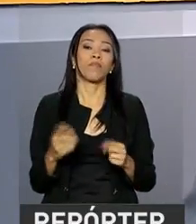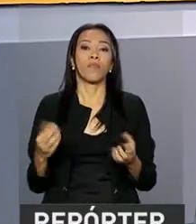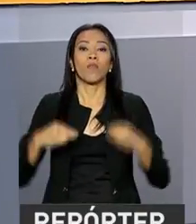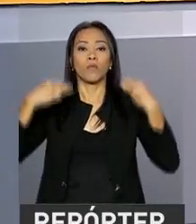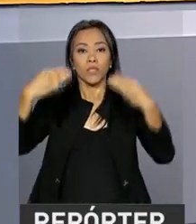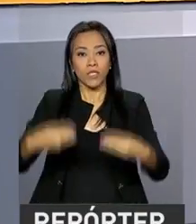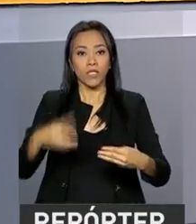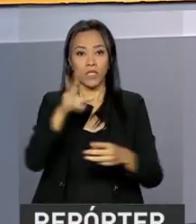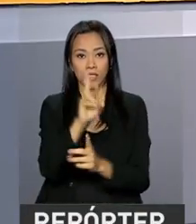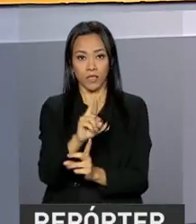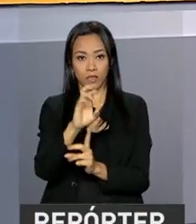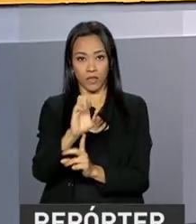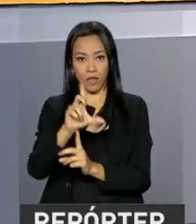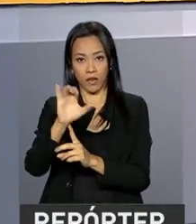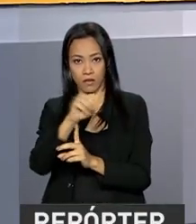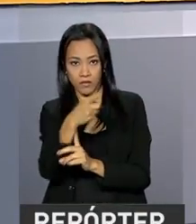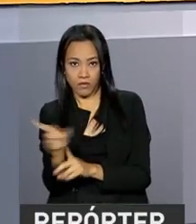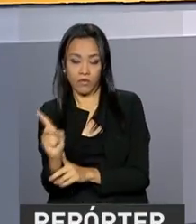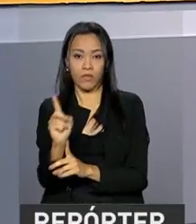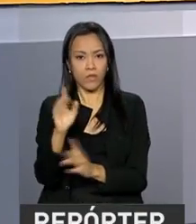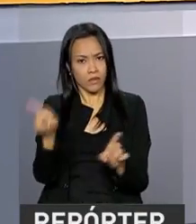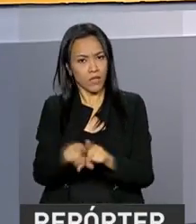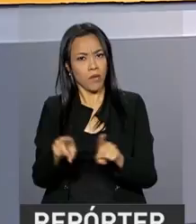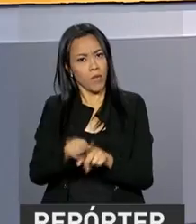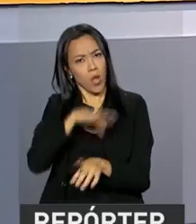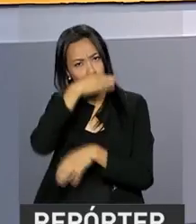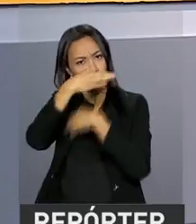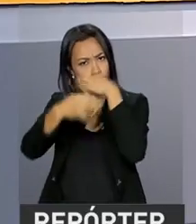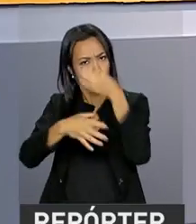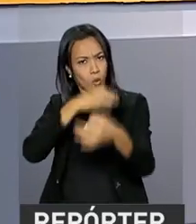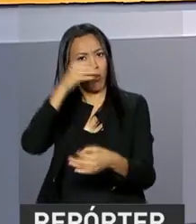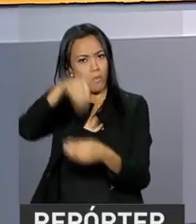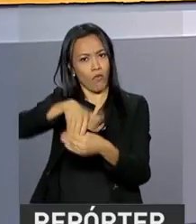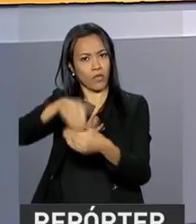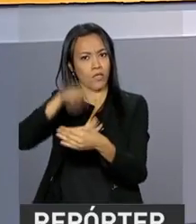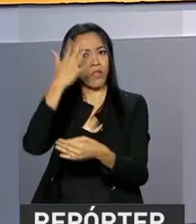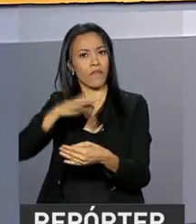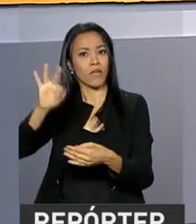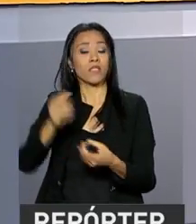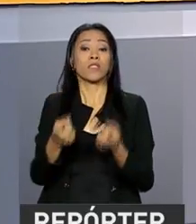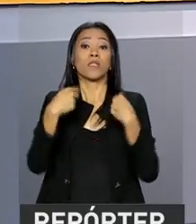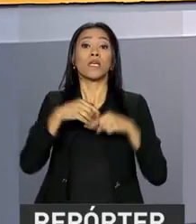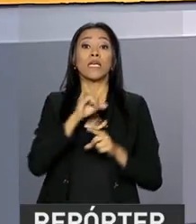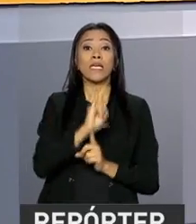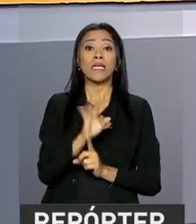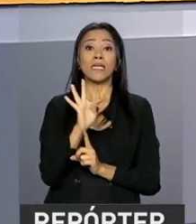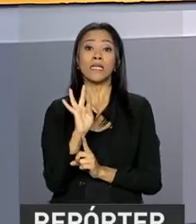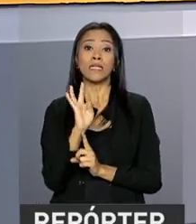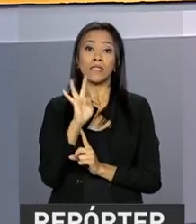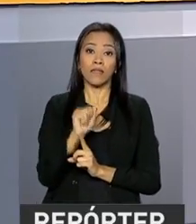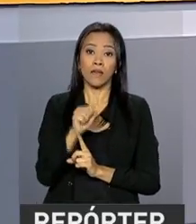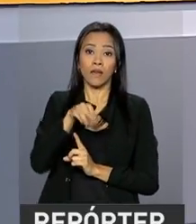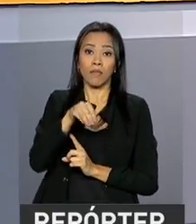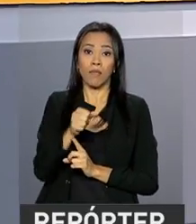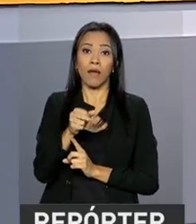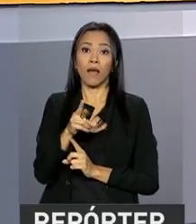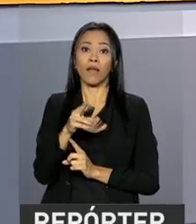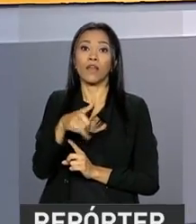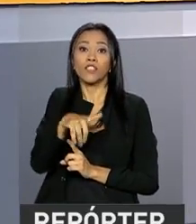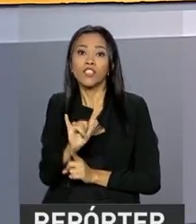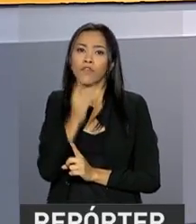ministério das relações exteriores também se manifestou sobre as eleições na frança em nota o itamaraty afirmou que a frança é aberta acolhedora